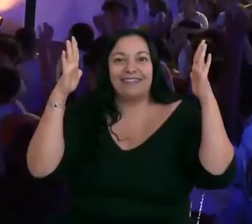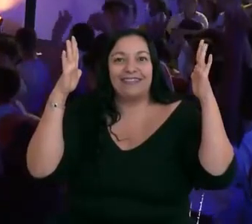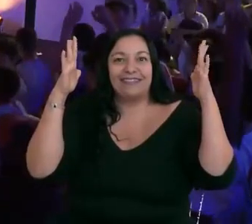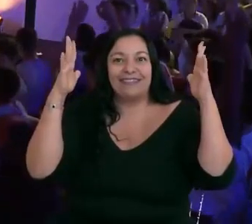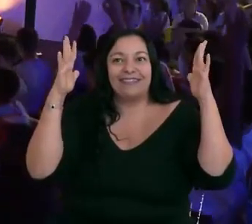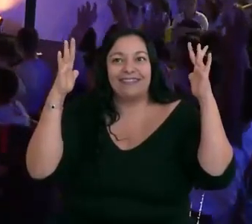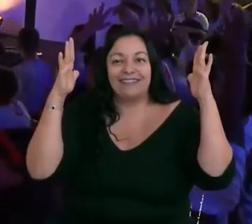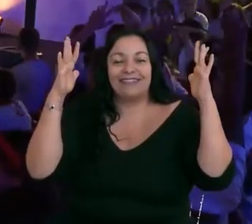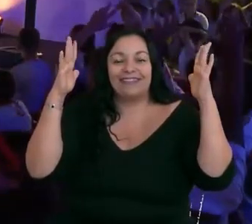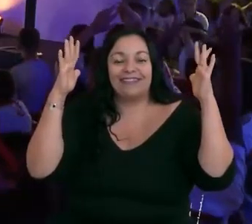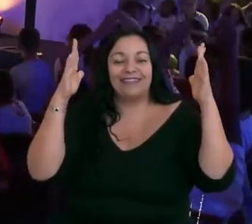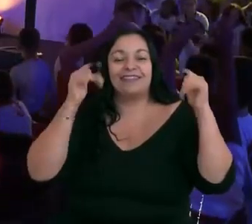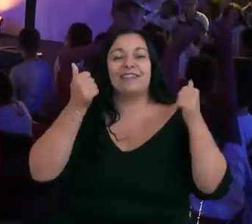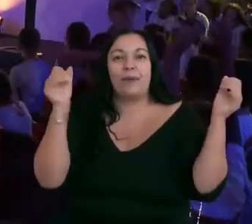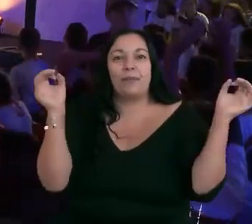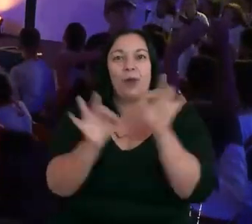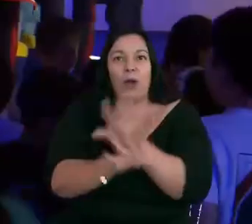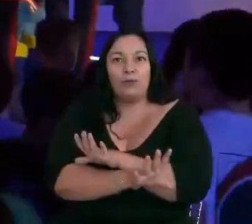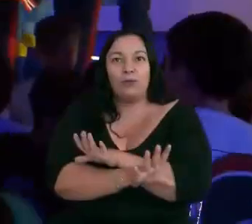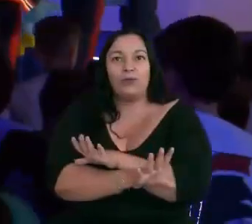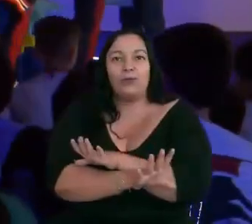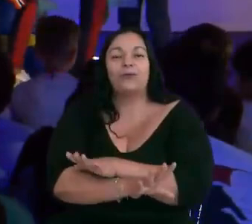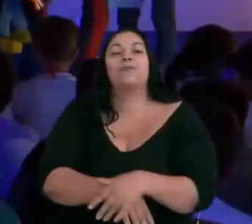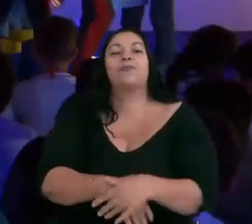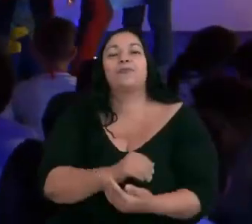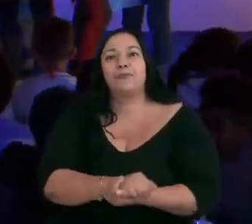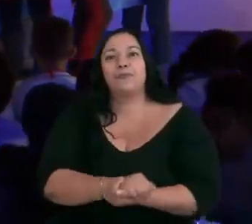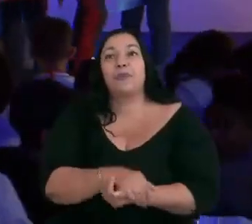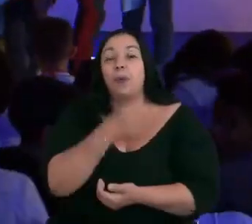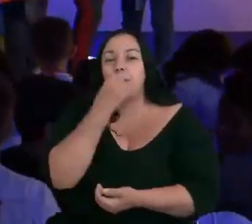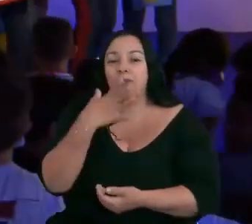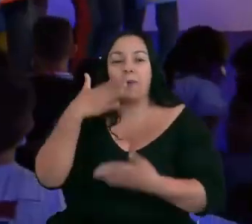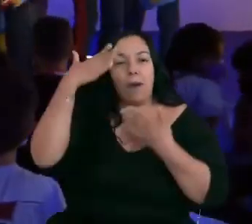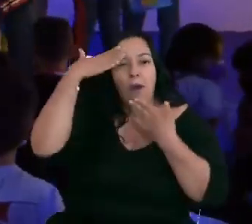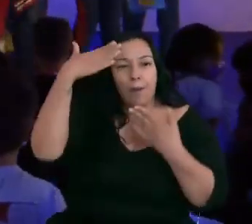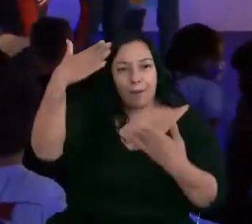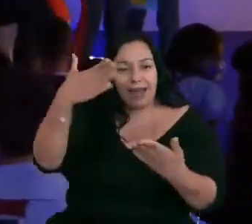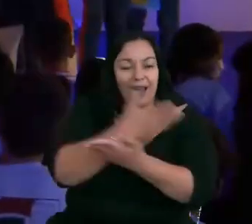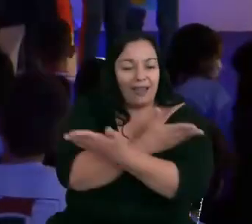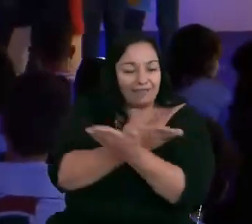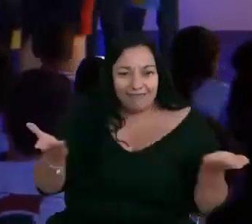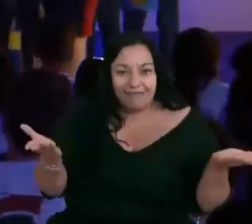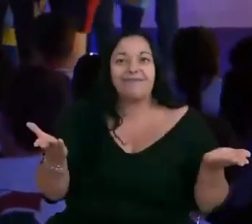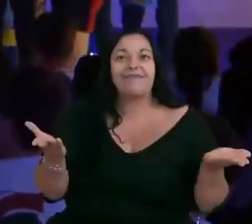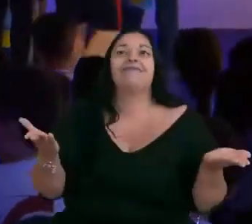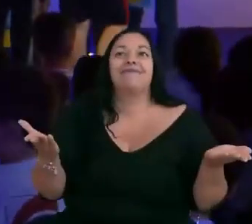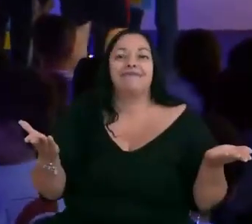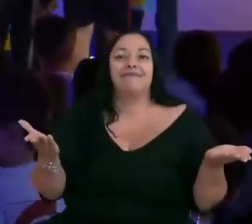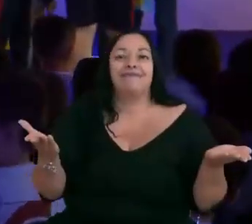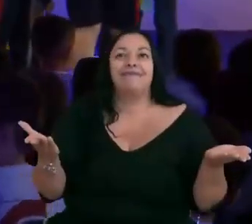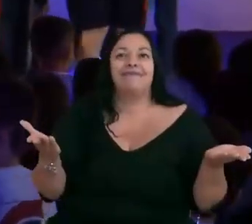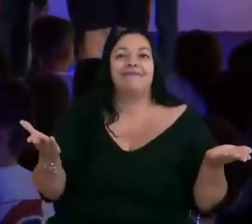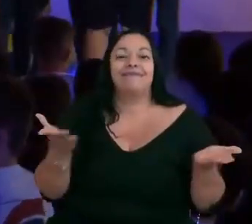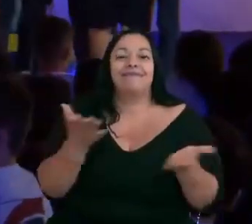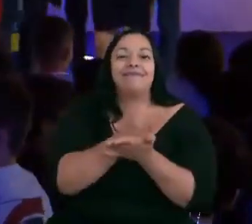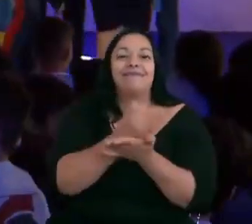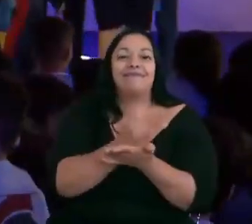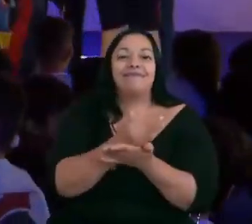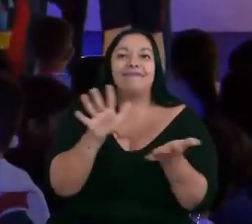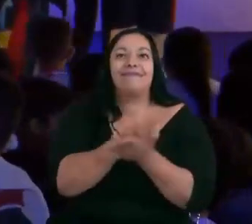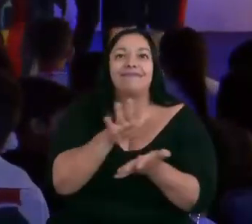Aê! Aê, muito galera! Bem. Obrigada, pessoal! Vamos curtir o Flier Achá. Façam